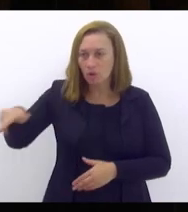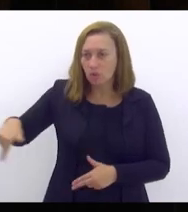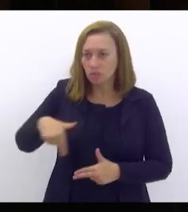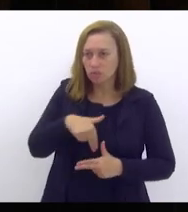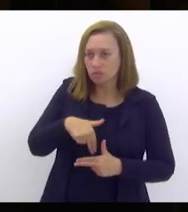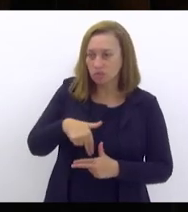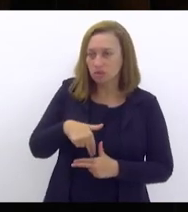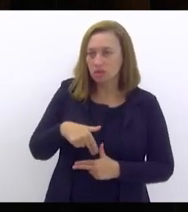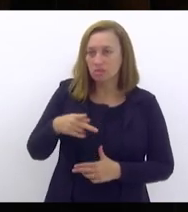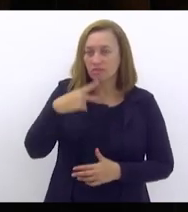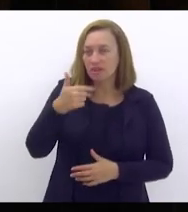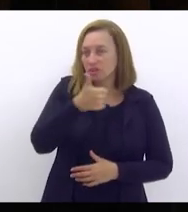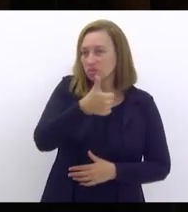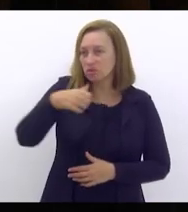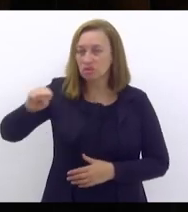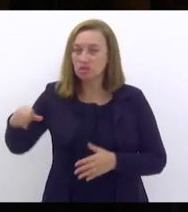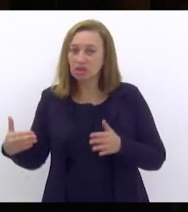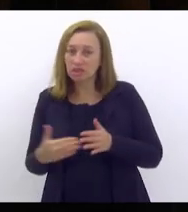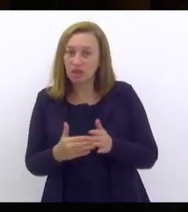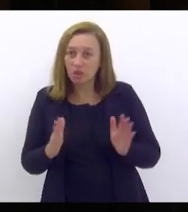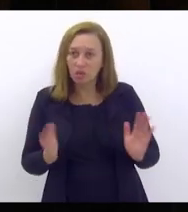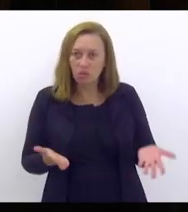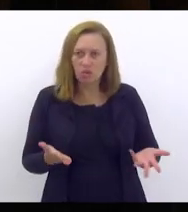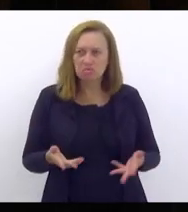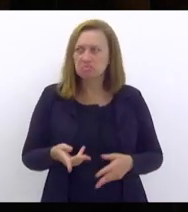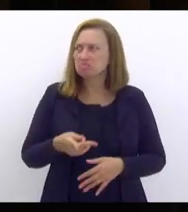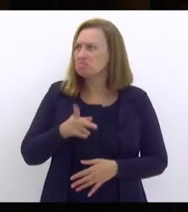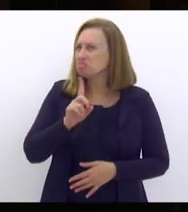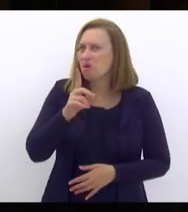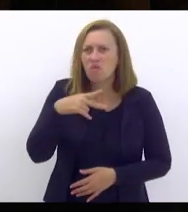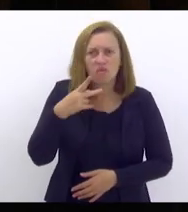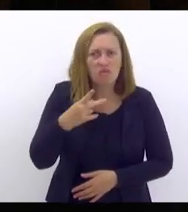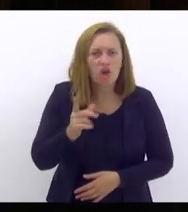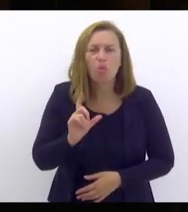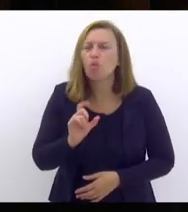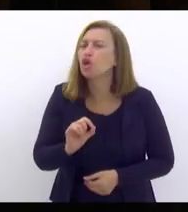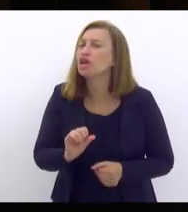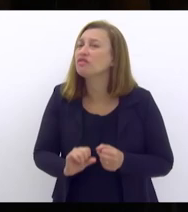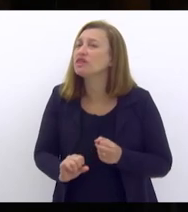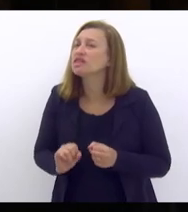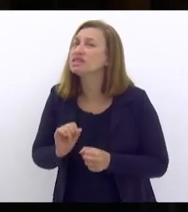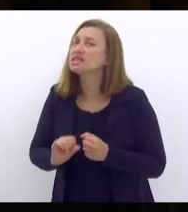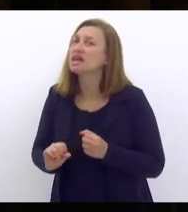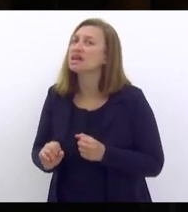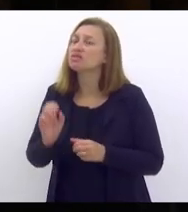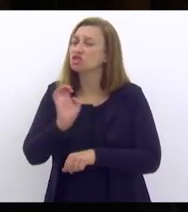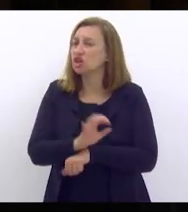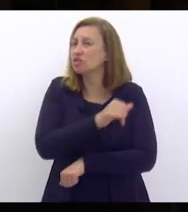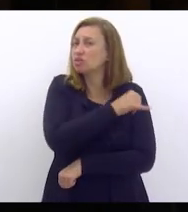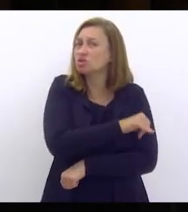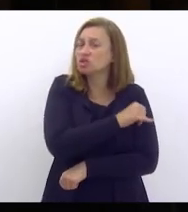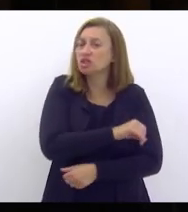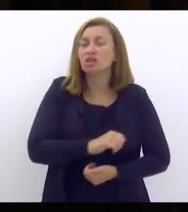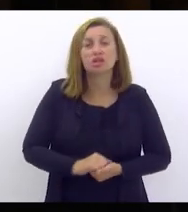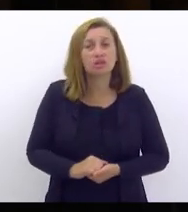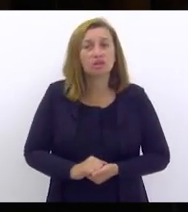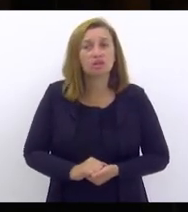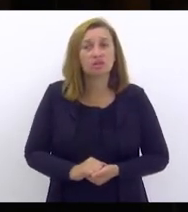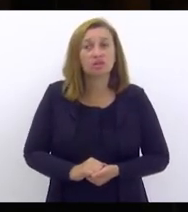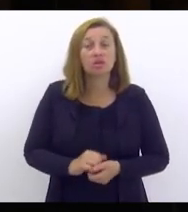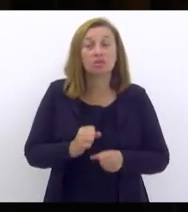para falar de 2018 para cá. Ninguém fala do que fizeram com o Estado do Rio de Janeiro para